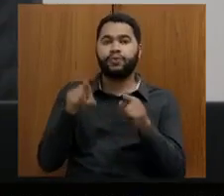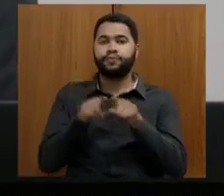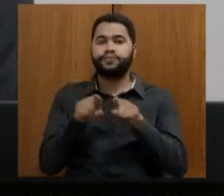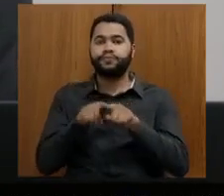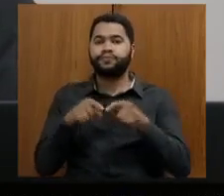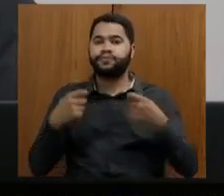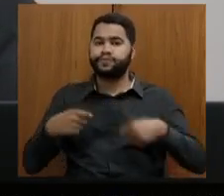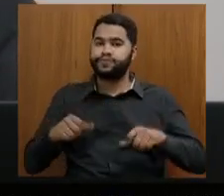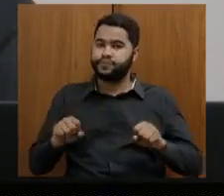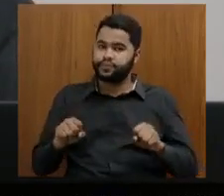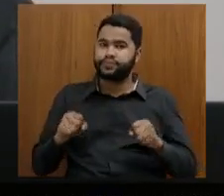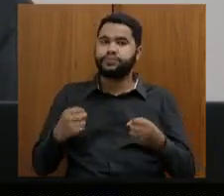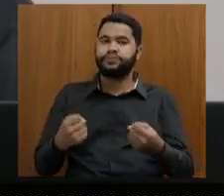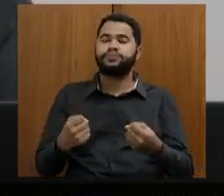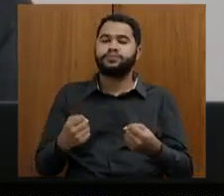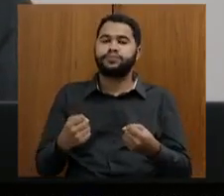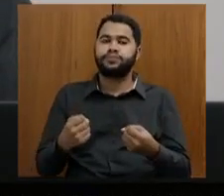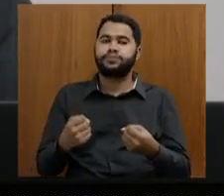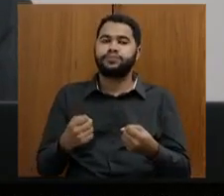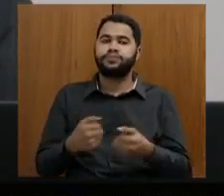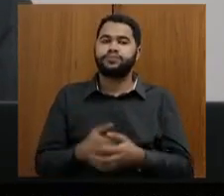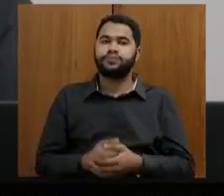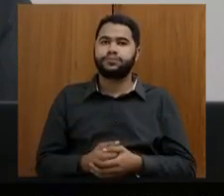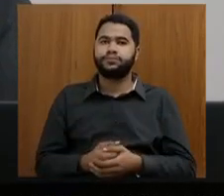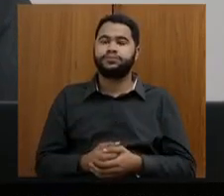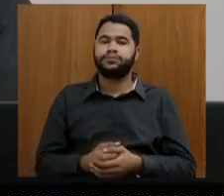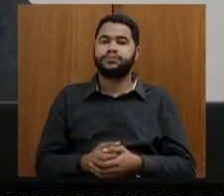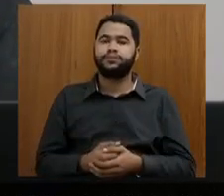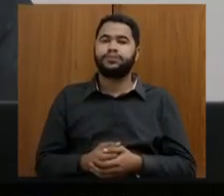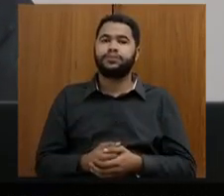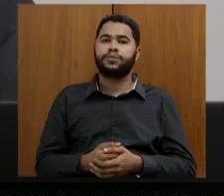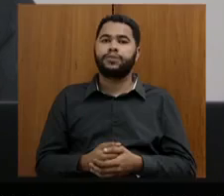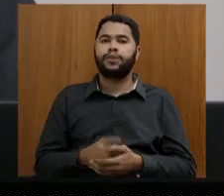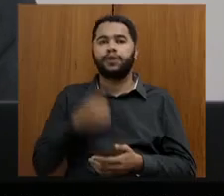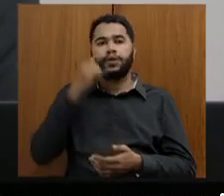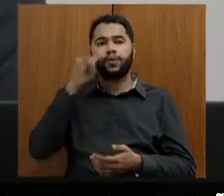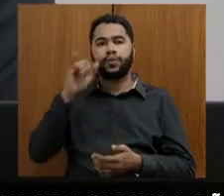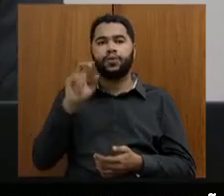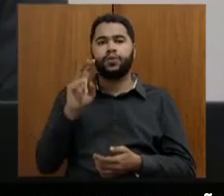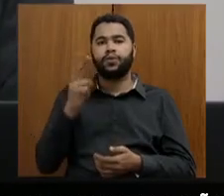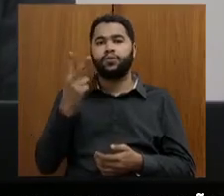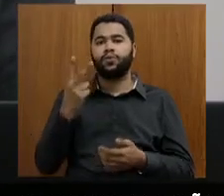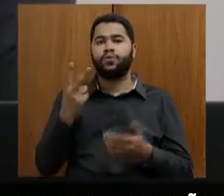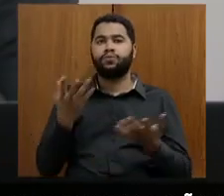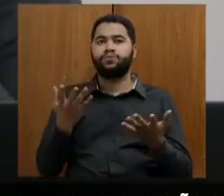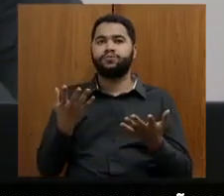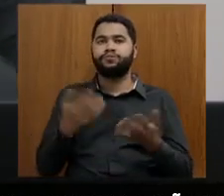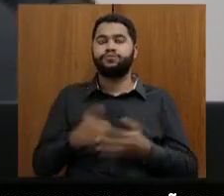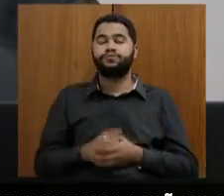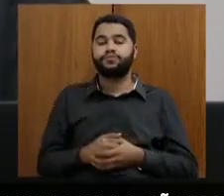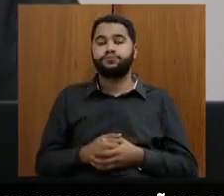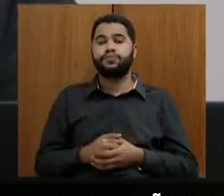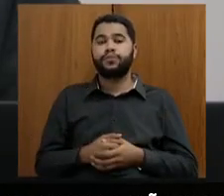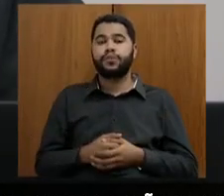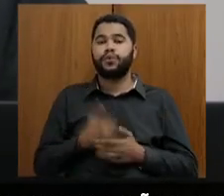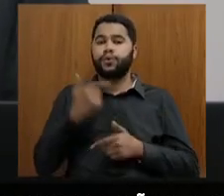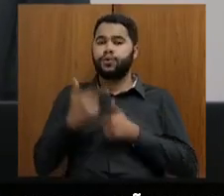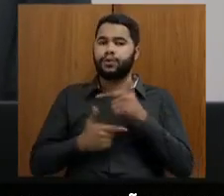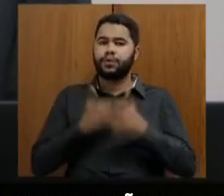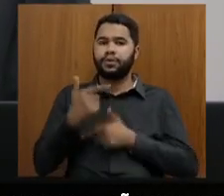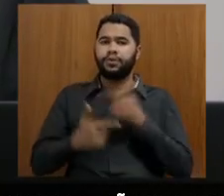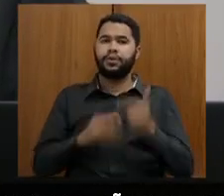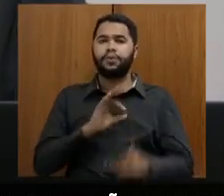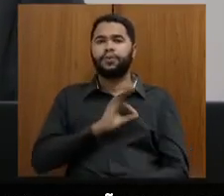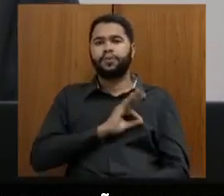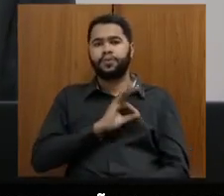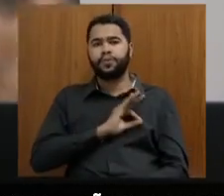necessidade reforçar aquela divisa envidou esforços mandando duas reatores ao Comandante quanto ao trabalho